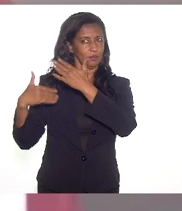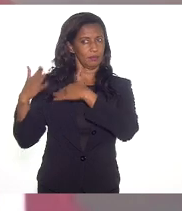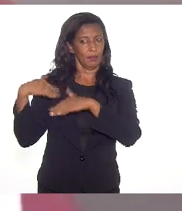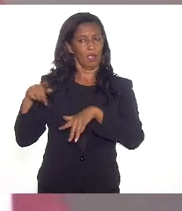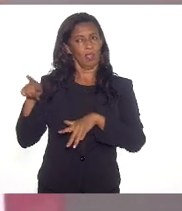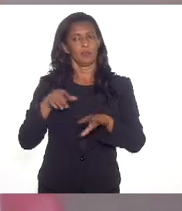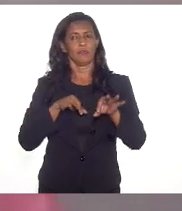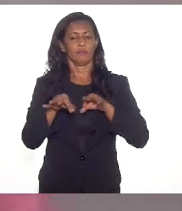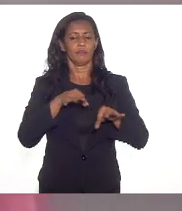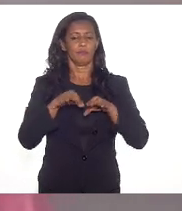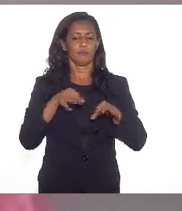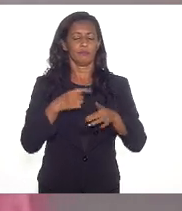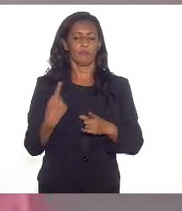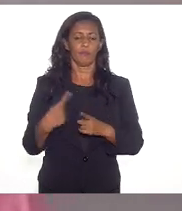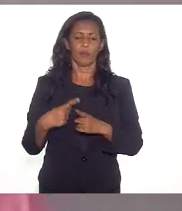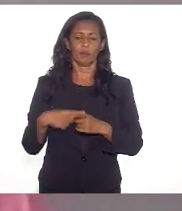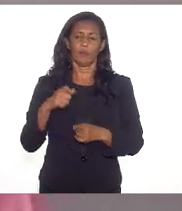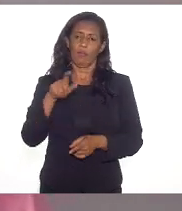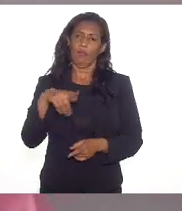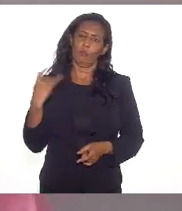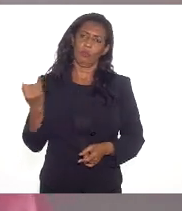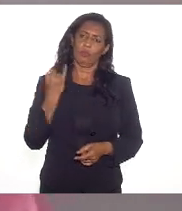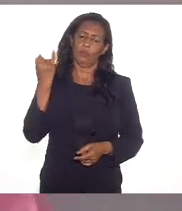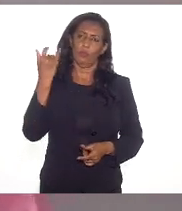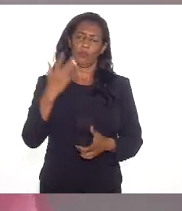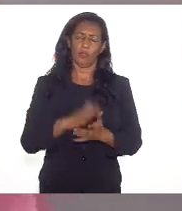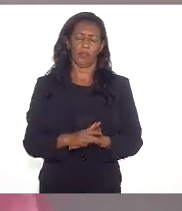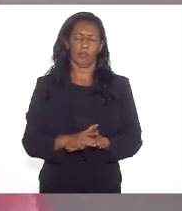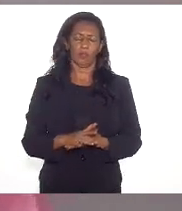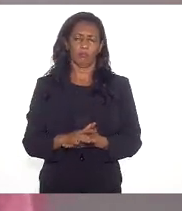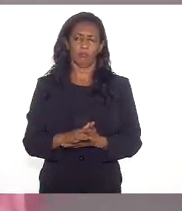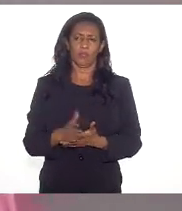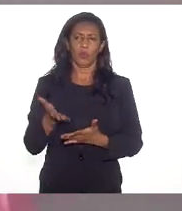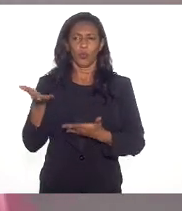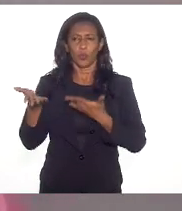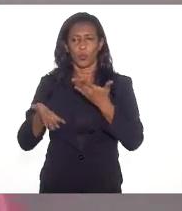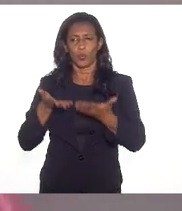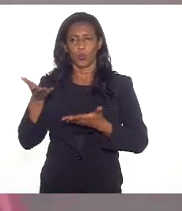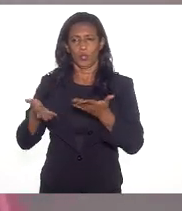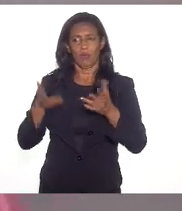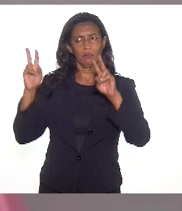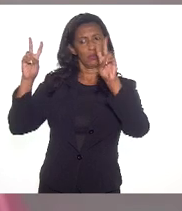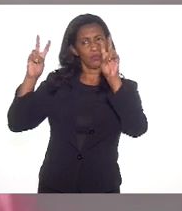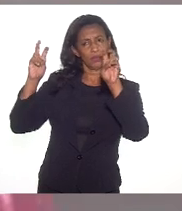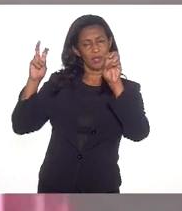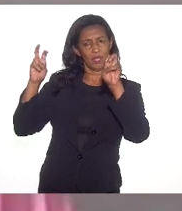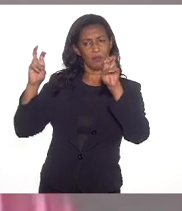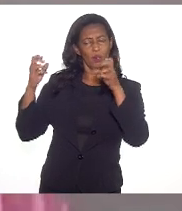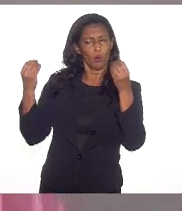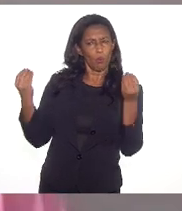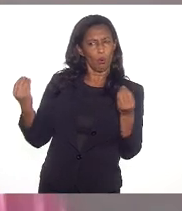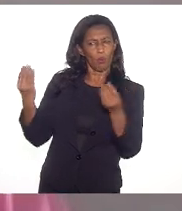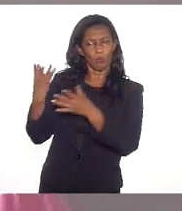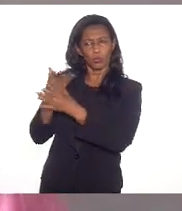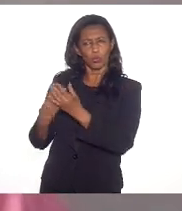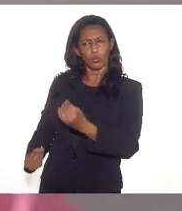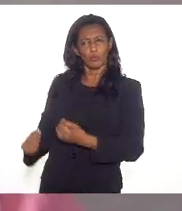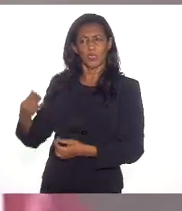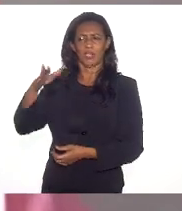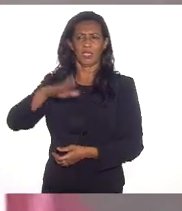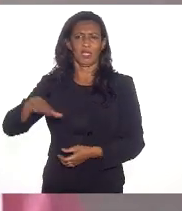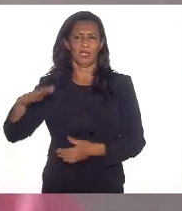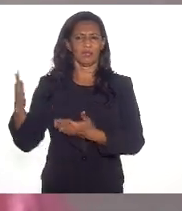esse projeto, porque é muito importante a gente tratar do tema, né? Os desaparecimentos forçados, especialmente de crianças